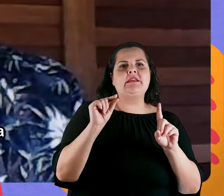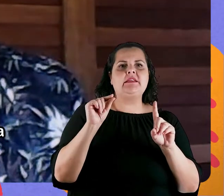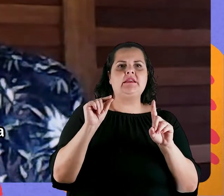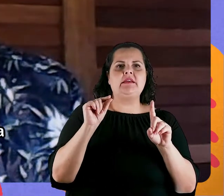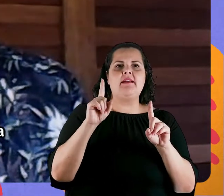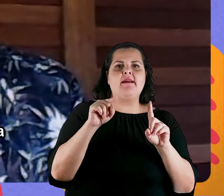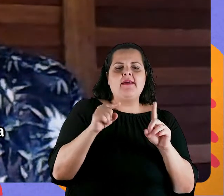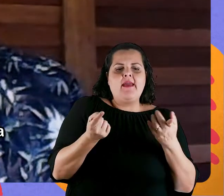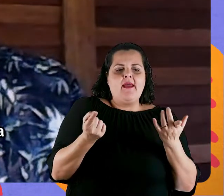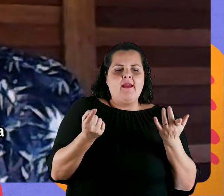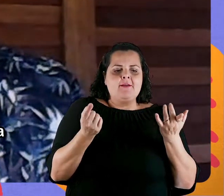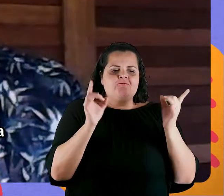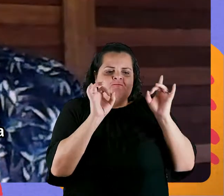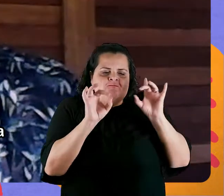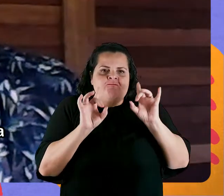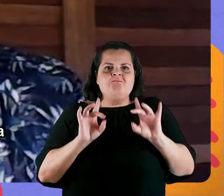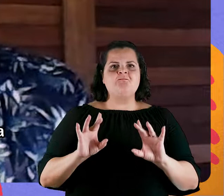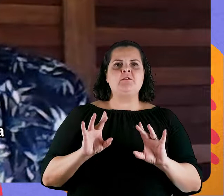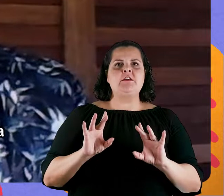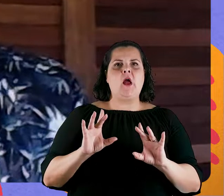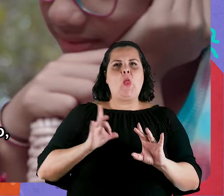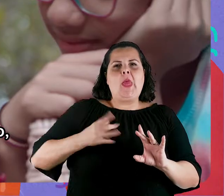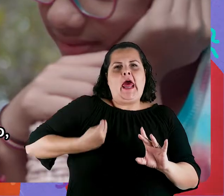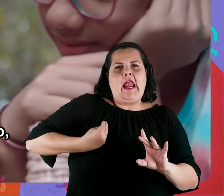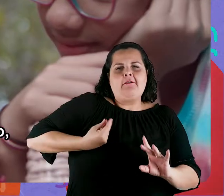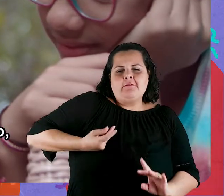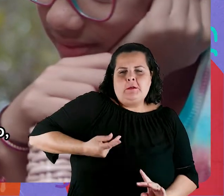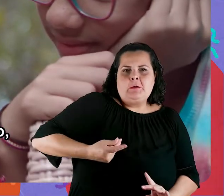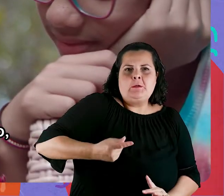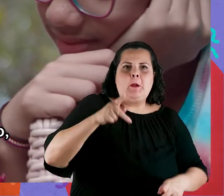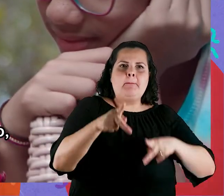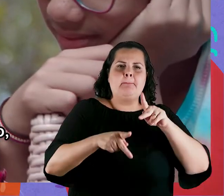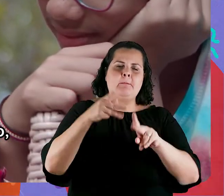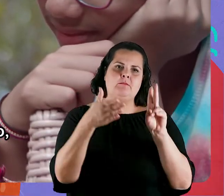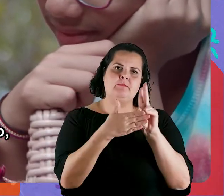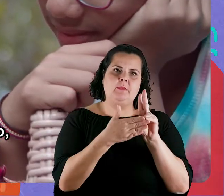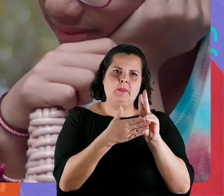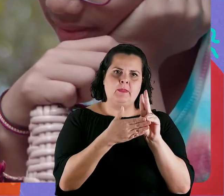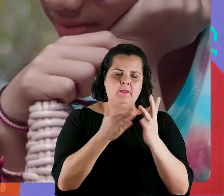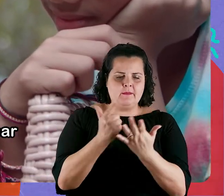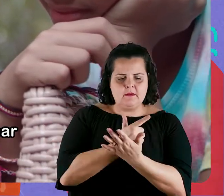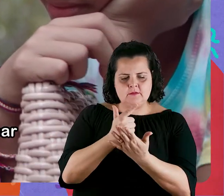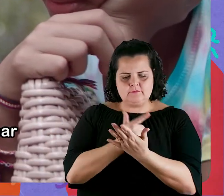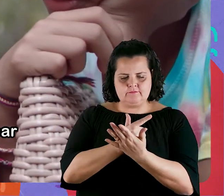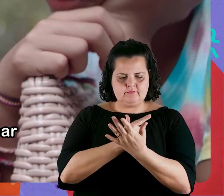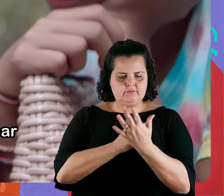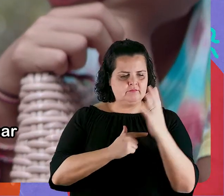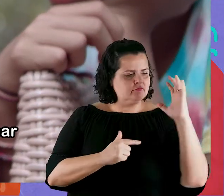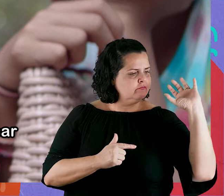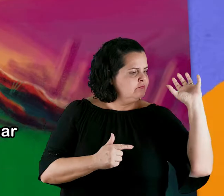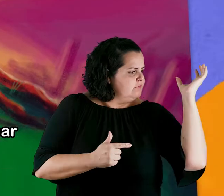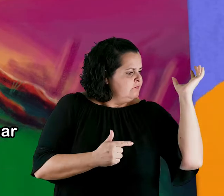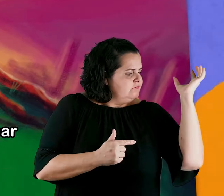acompanhantes da vida inteira de um povo indígena naquele abraço o que seria o último Pepe